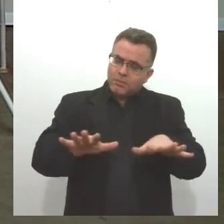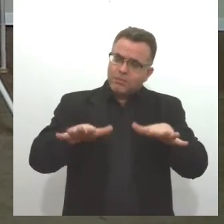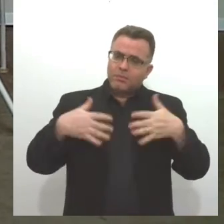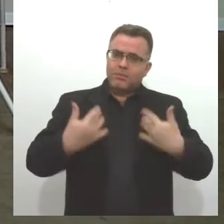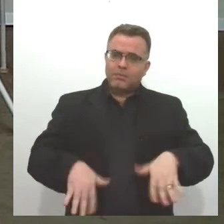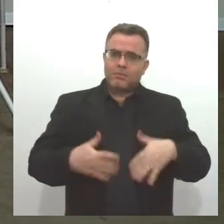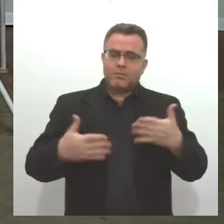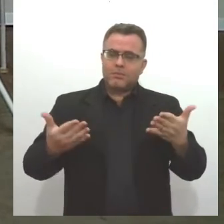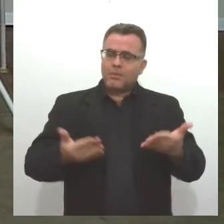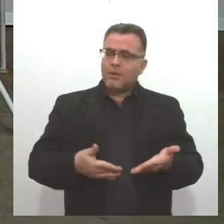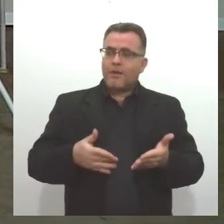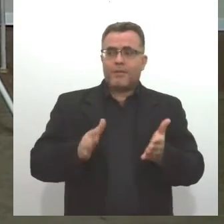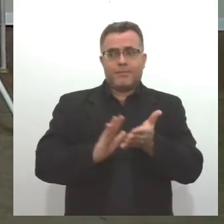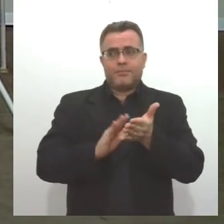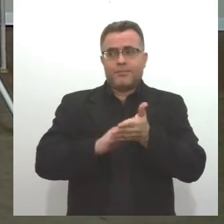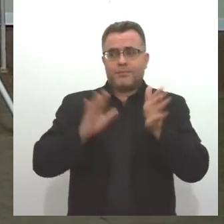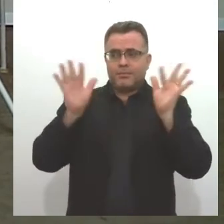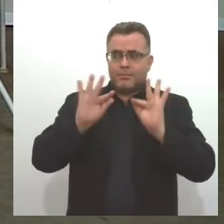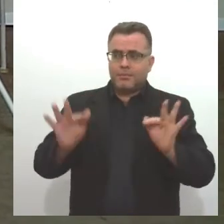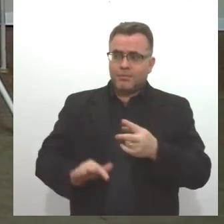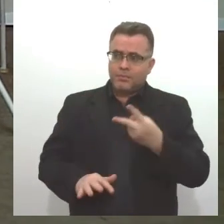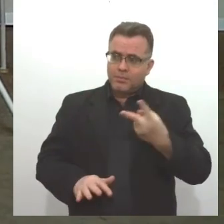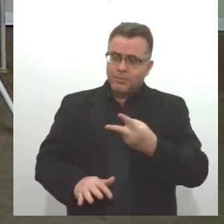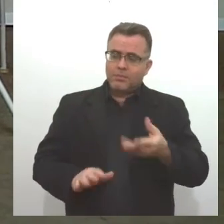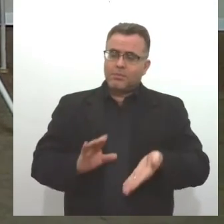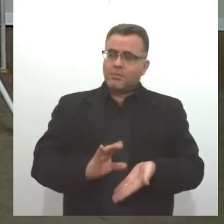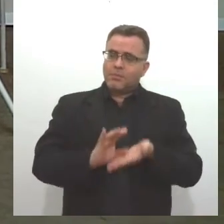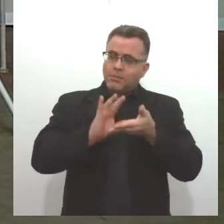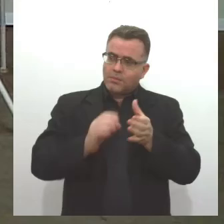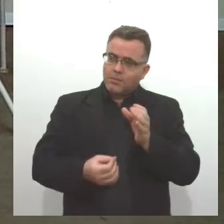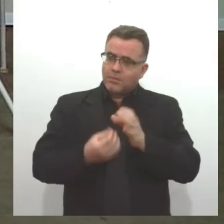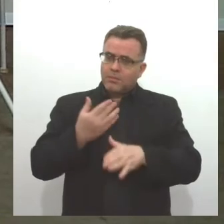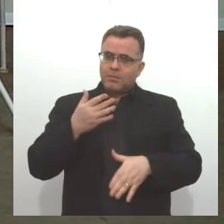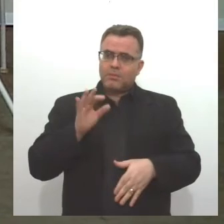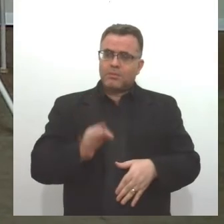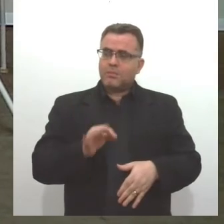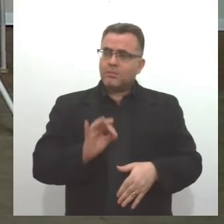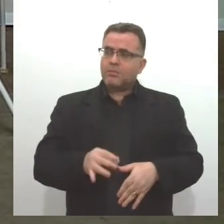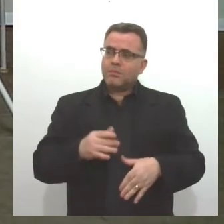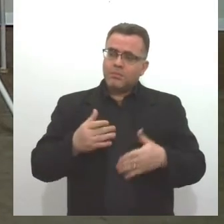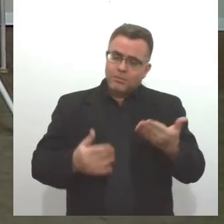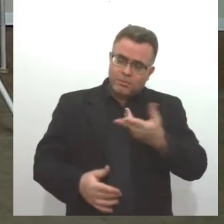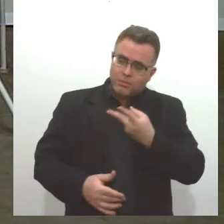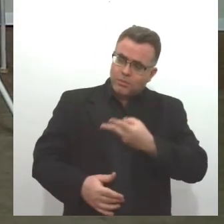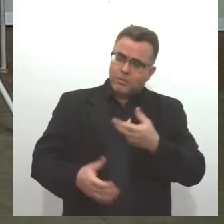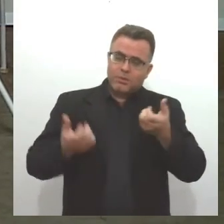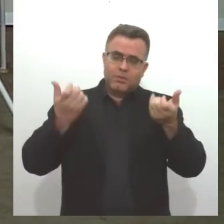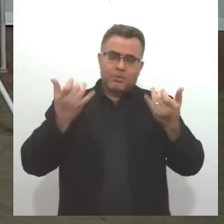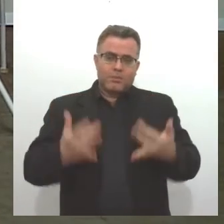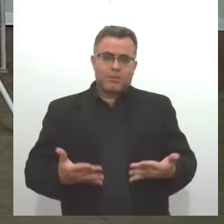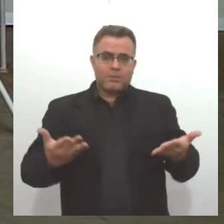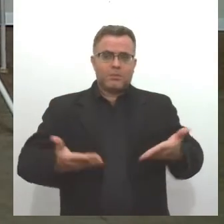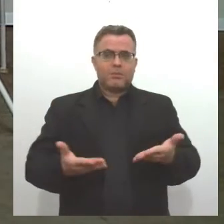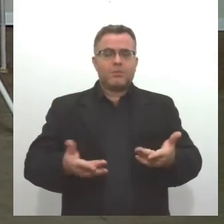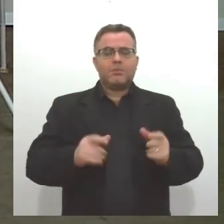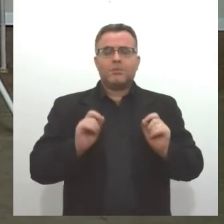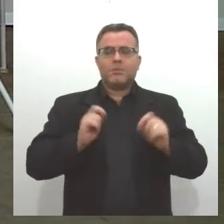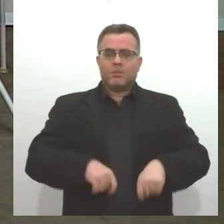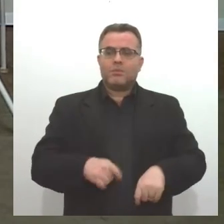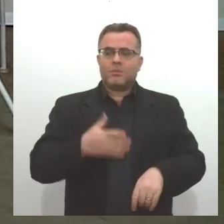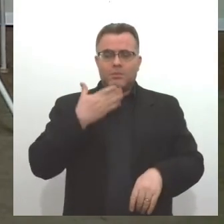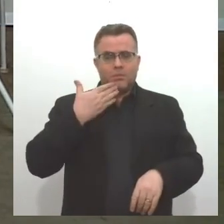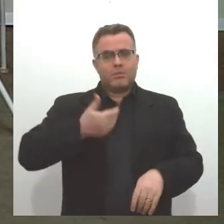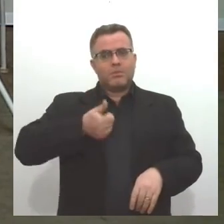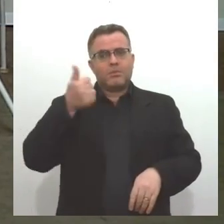Desejo sucesso aí na caminhada do Conselho e que essa situação que vocês pontuaram aqui possa melhorar, não só em